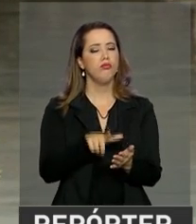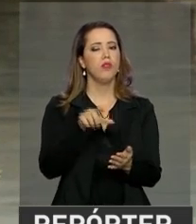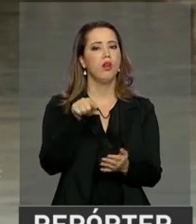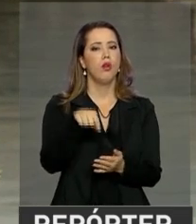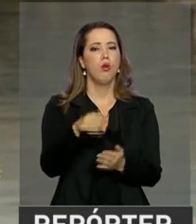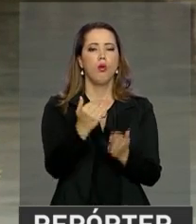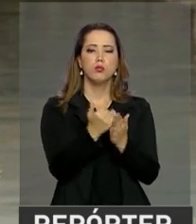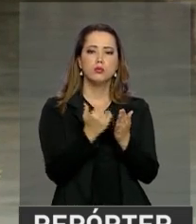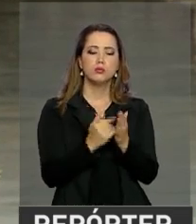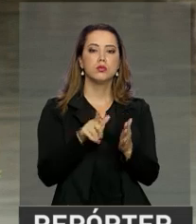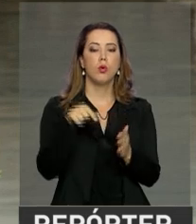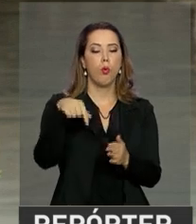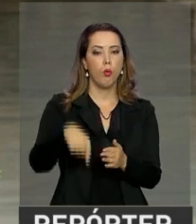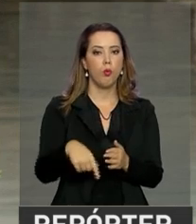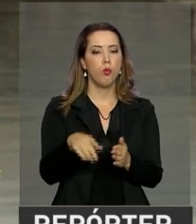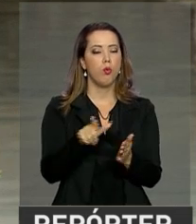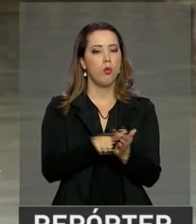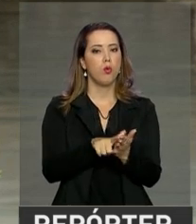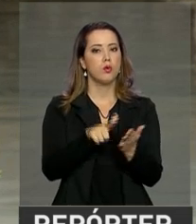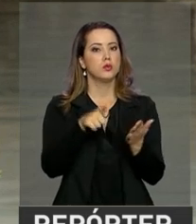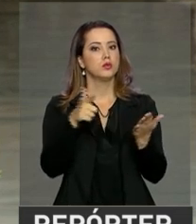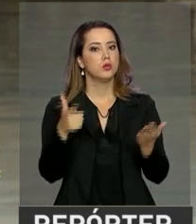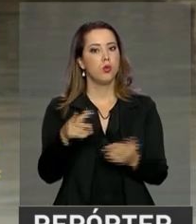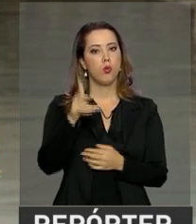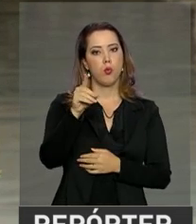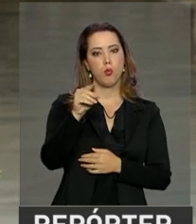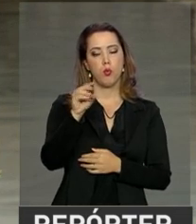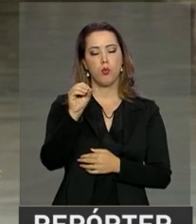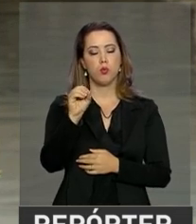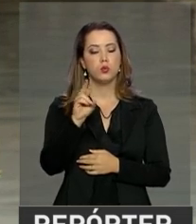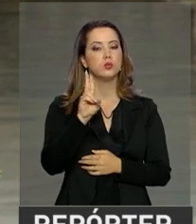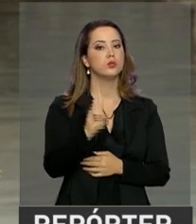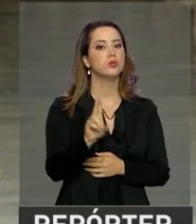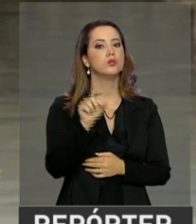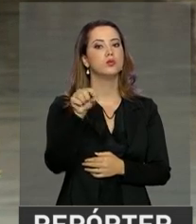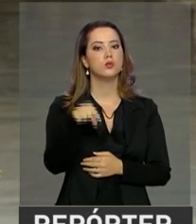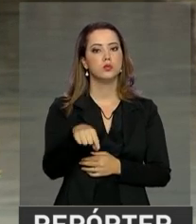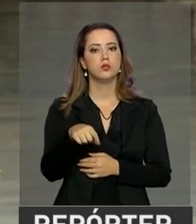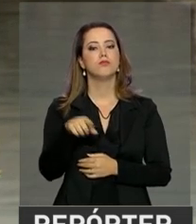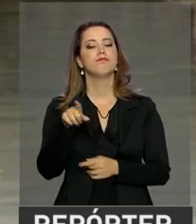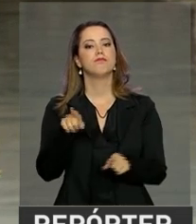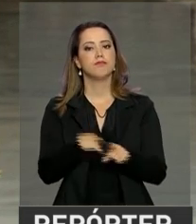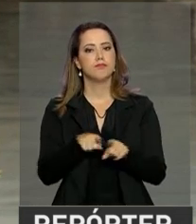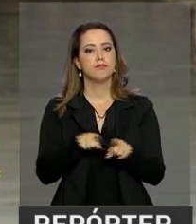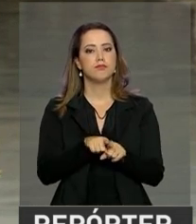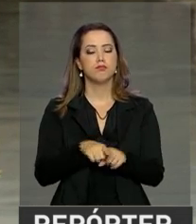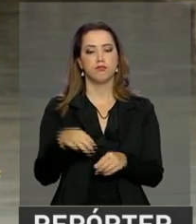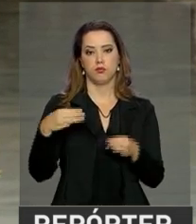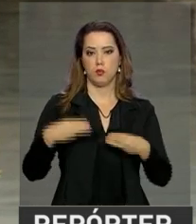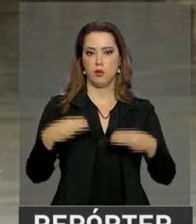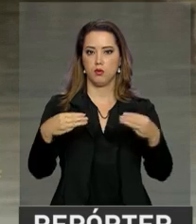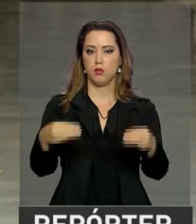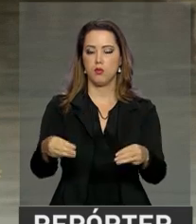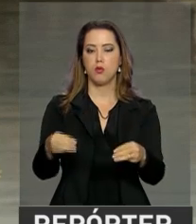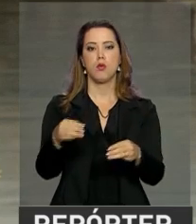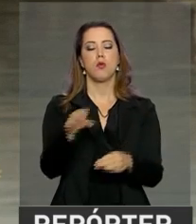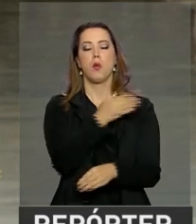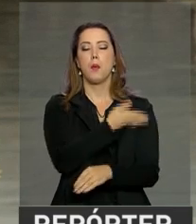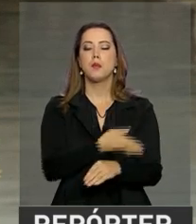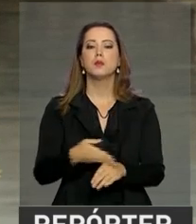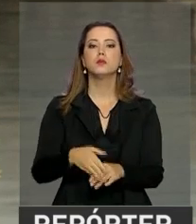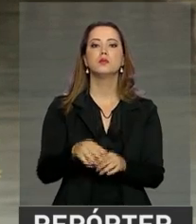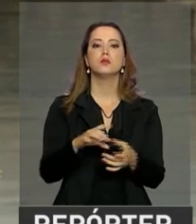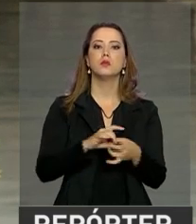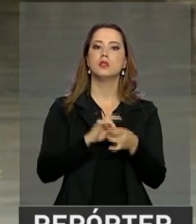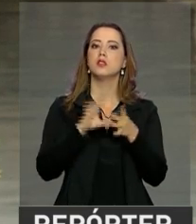esses novos cursos foi publicada no Diário Oficial da União desta segunda-feira e olha Daniele o Ministério da Educação liberou aí quase